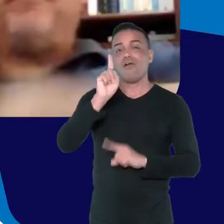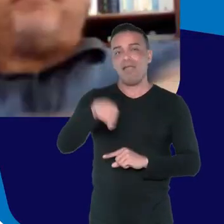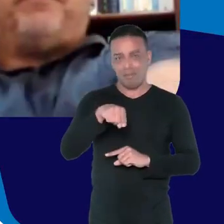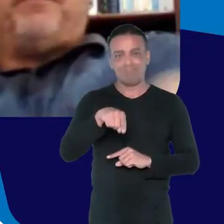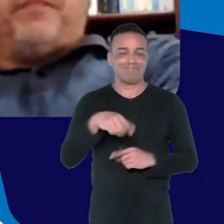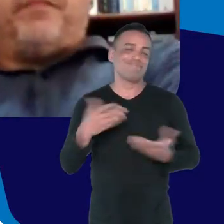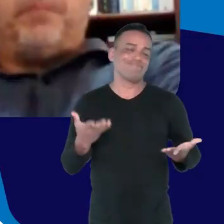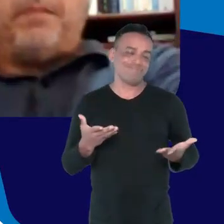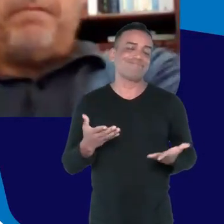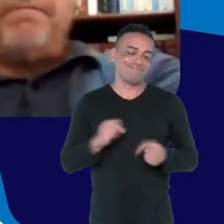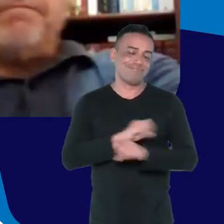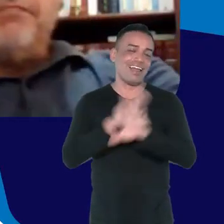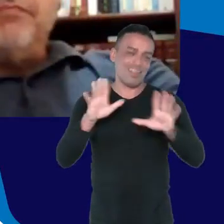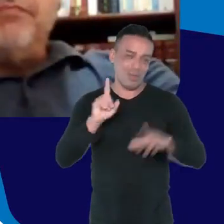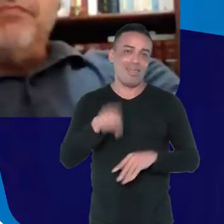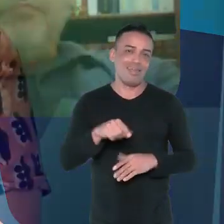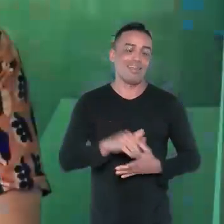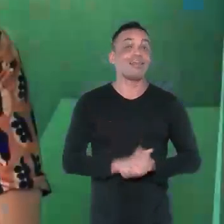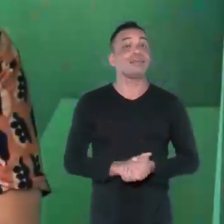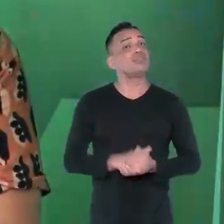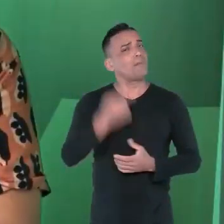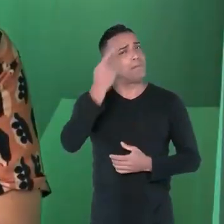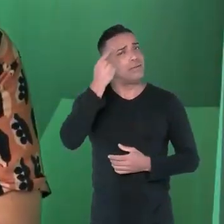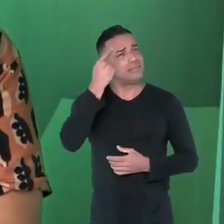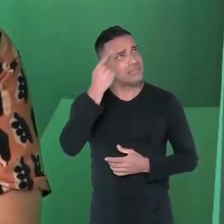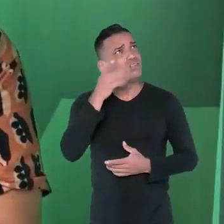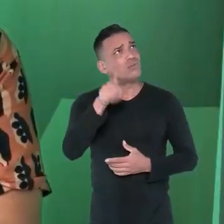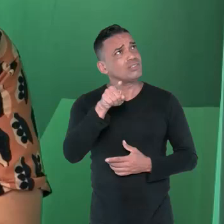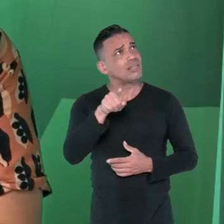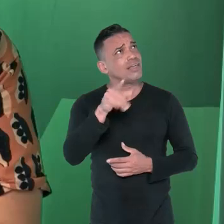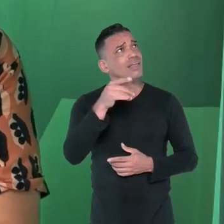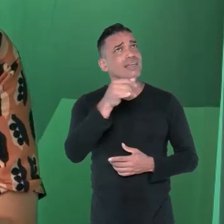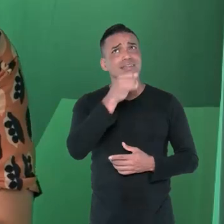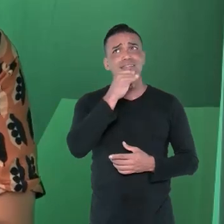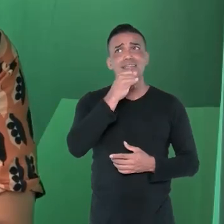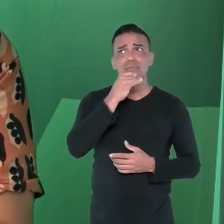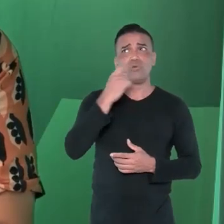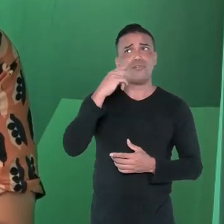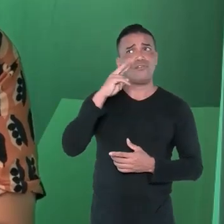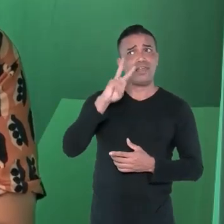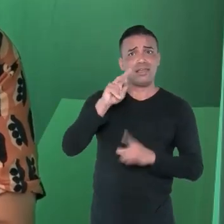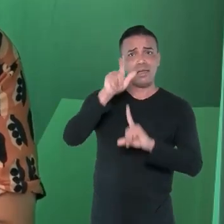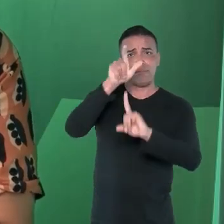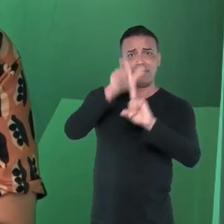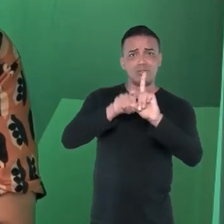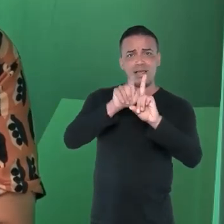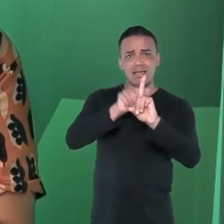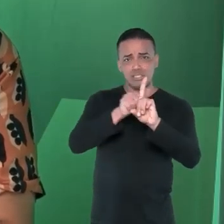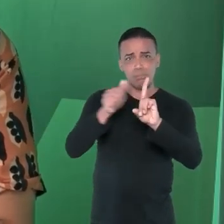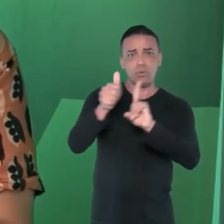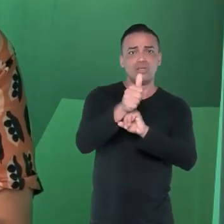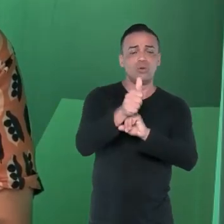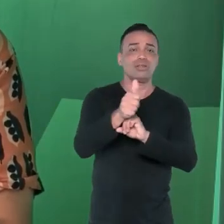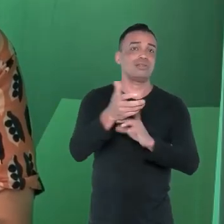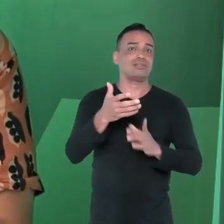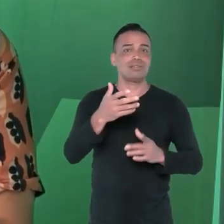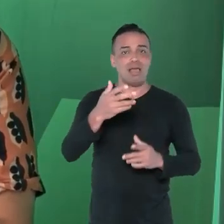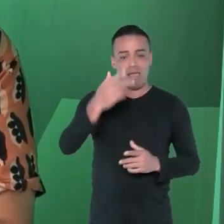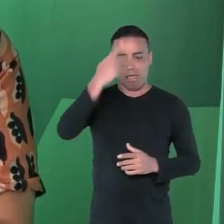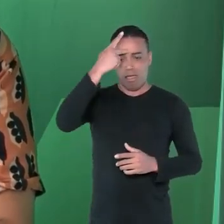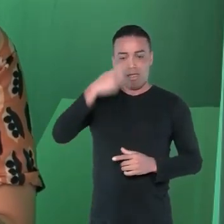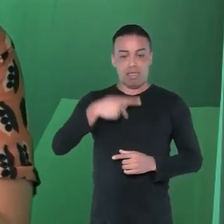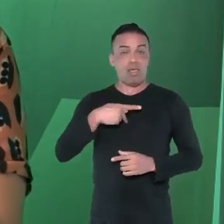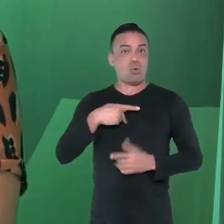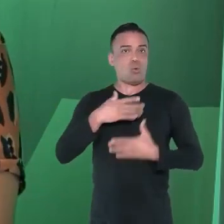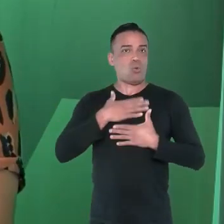né? E pensando nisso, você veria o seu protagonista talvez como um alter ego seu?